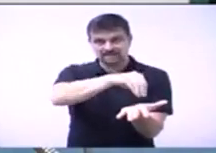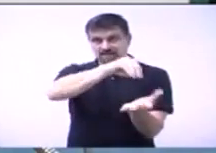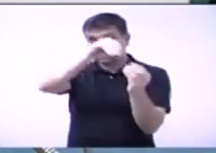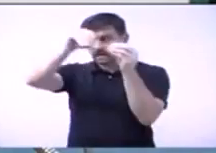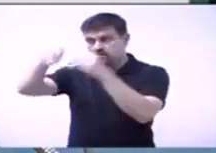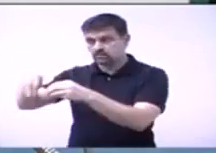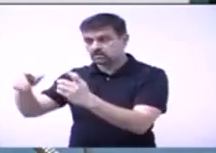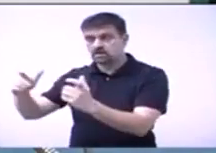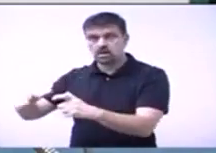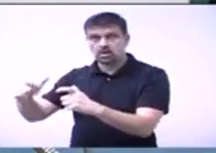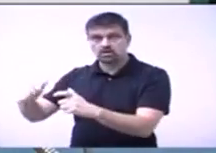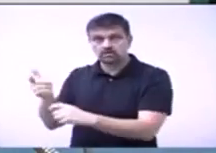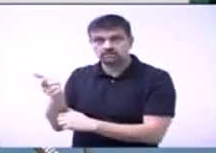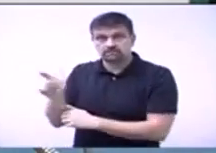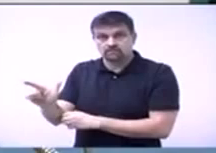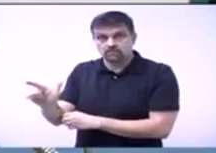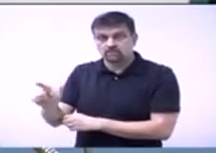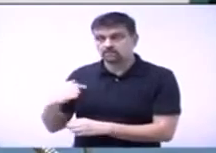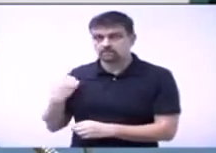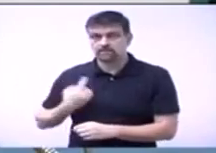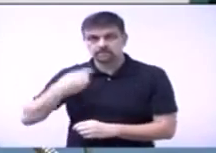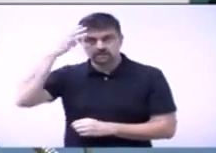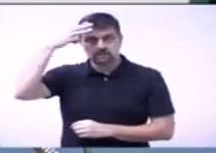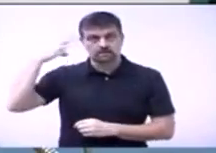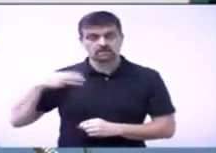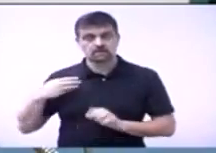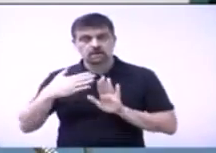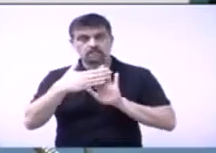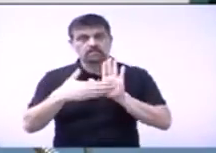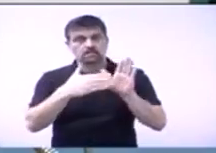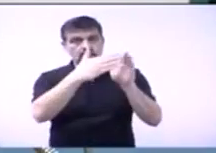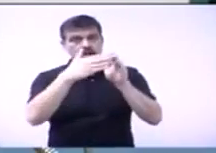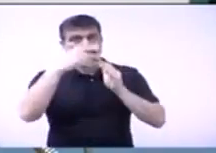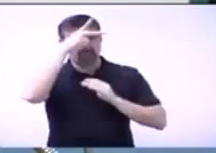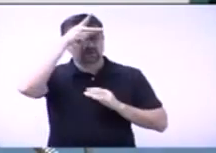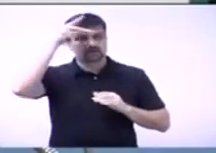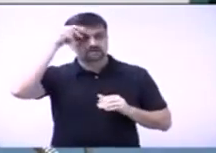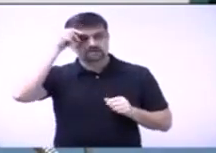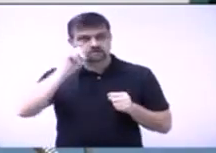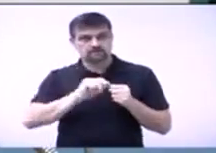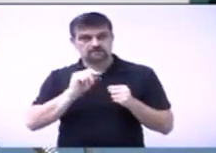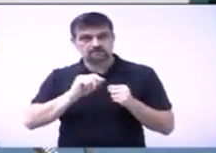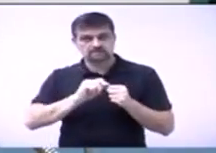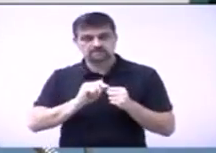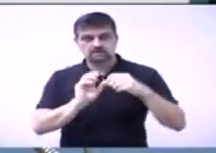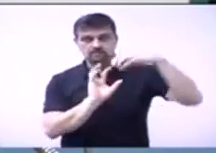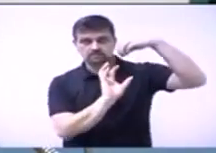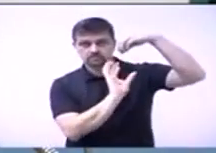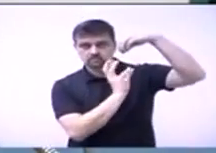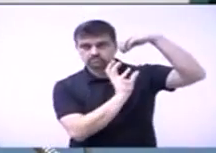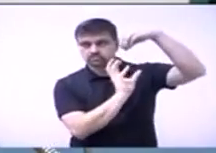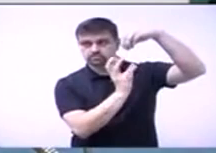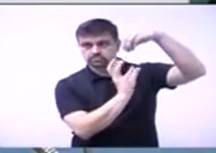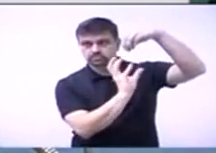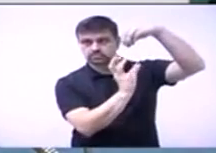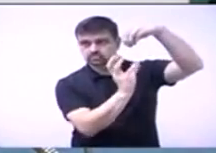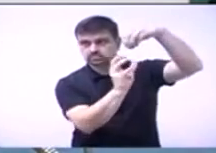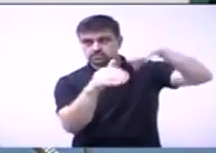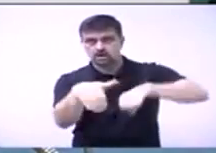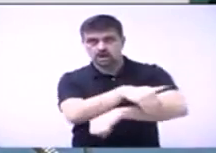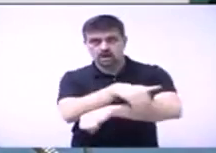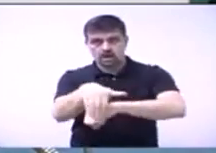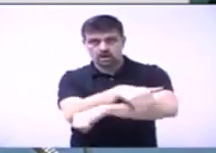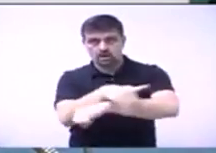190, da vereadora Ângela Duarte, propõe ao Executivo a manutenção da iluminação da rua